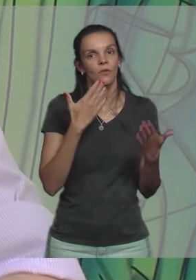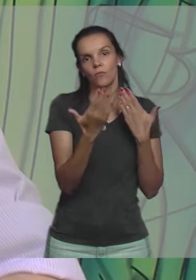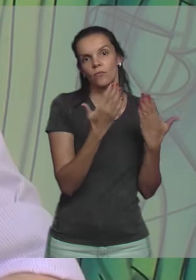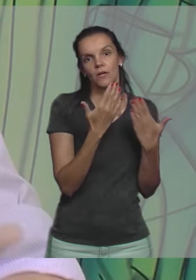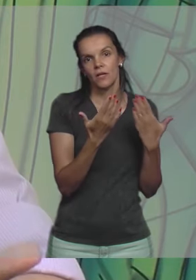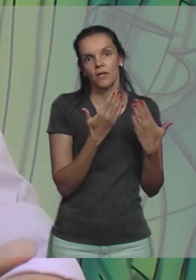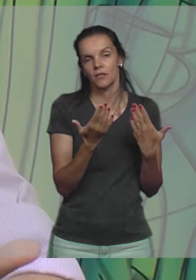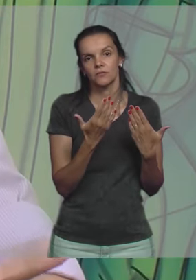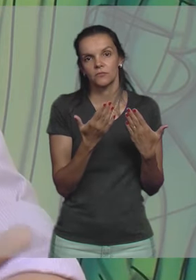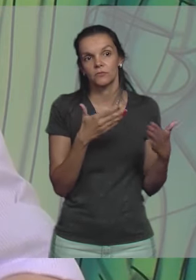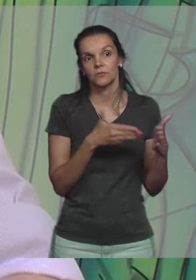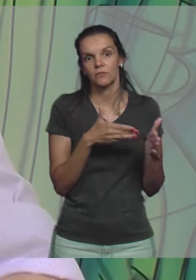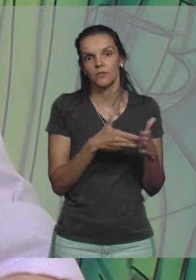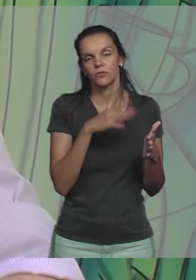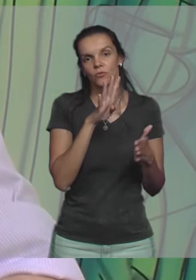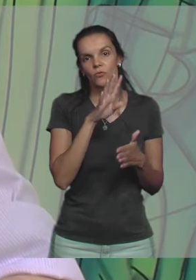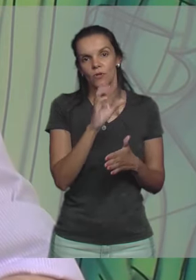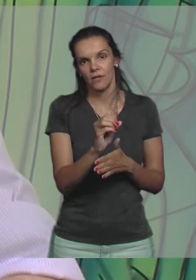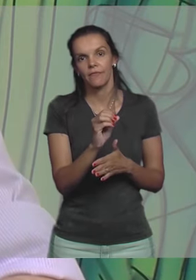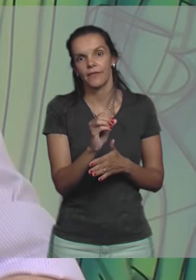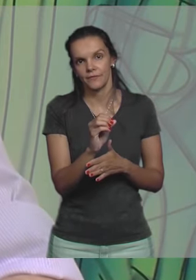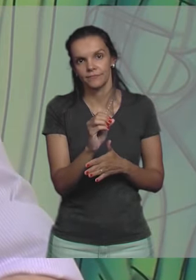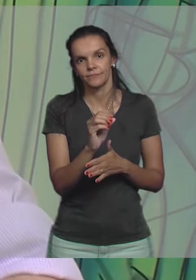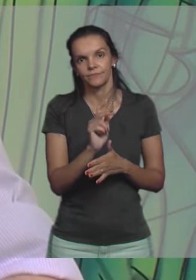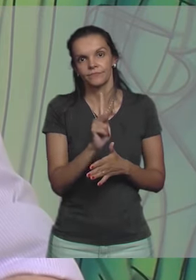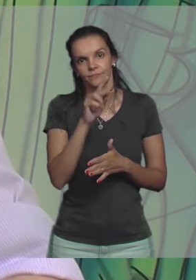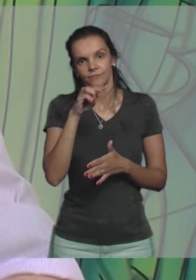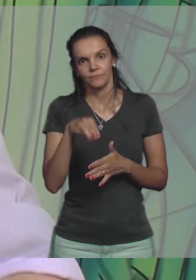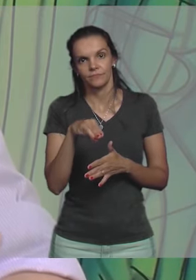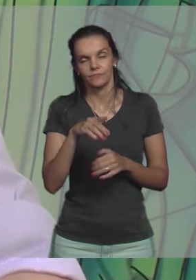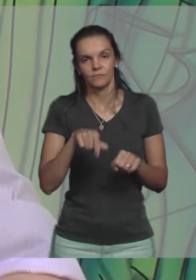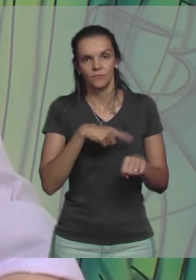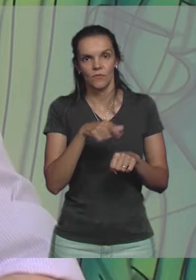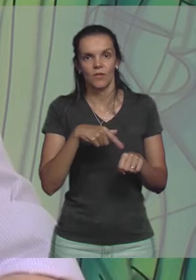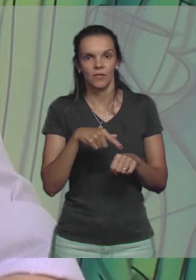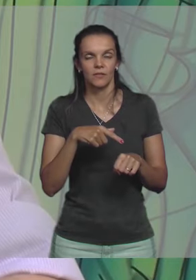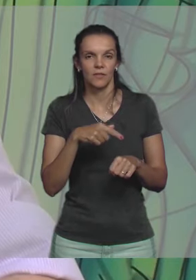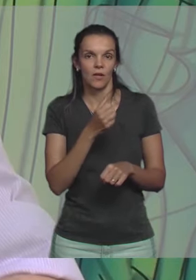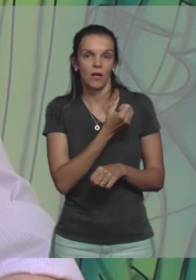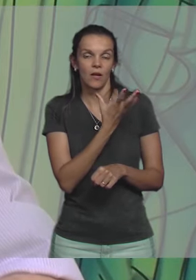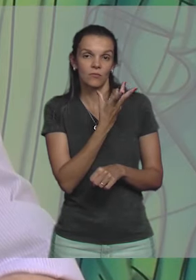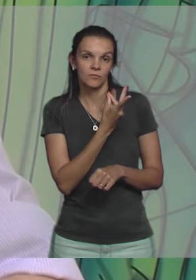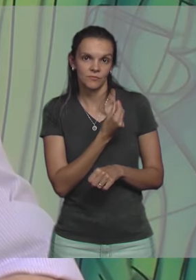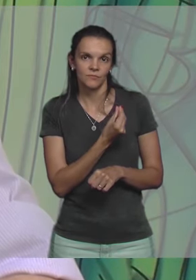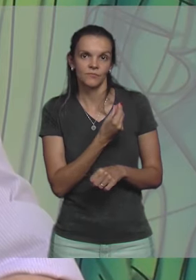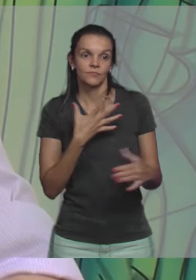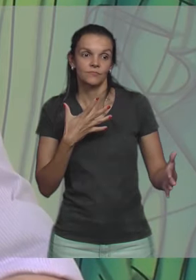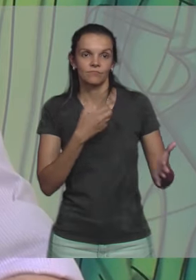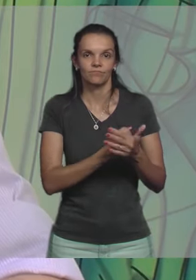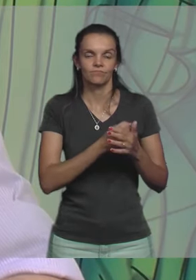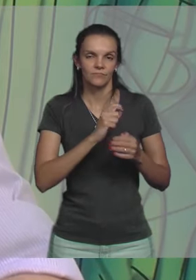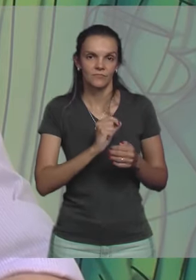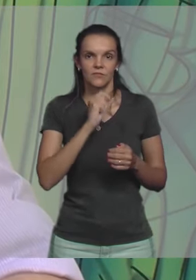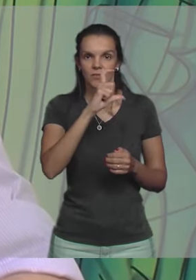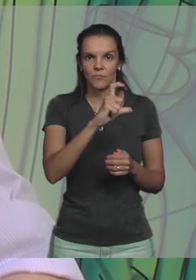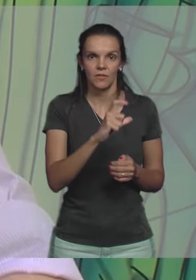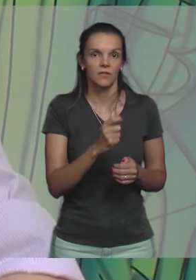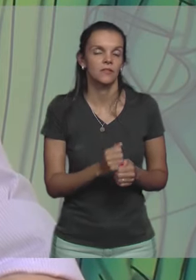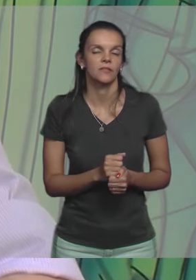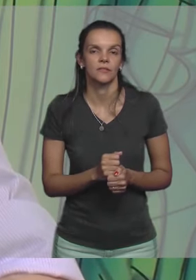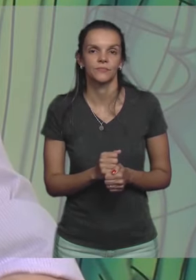outras vias que nós temos limitação com 40 km por hora. O número cresce 2, 3 vezes mais do ponto de vista de acidentes, né? E com isso todos